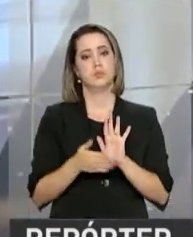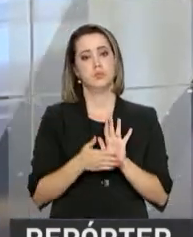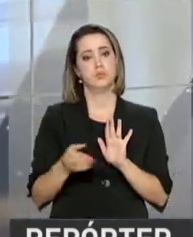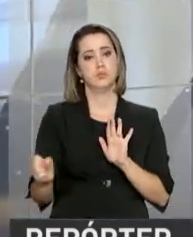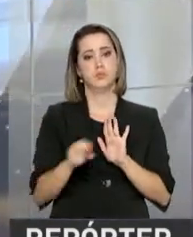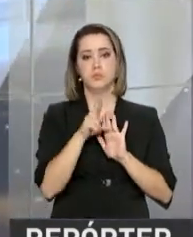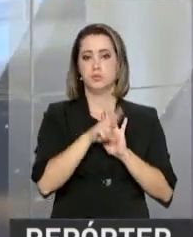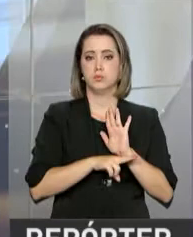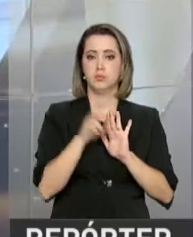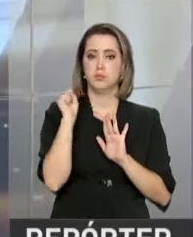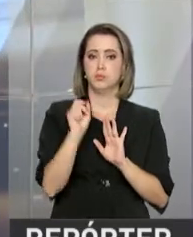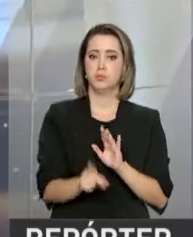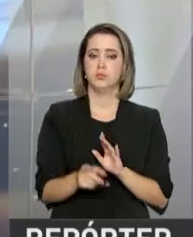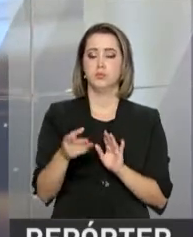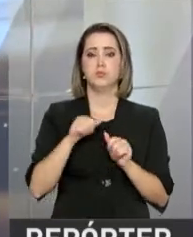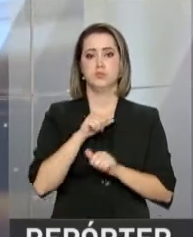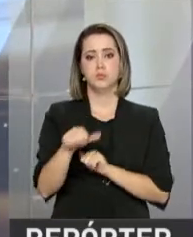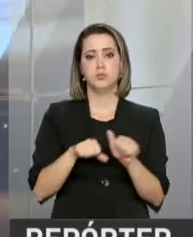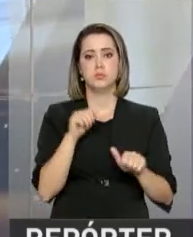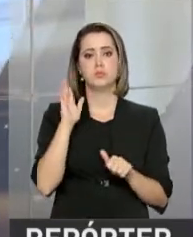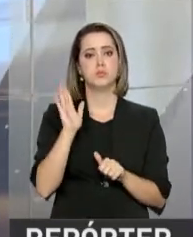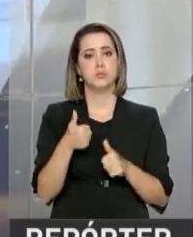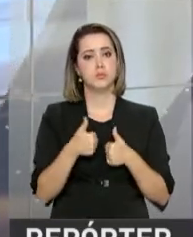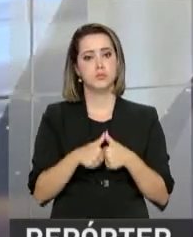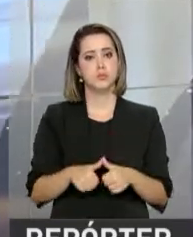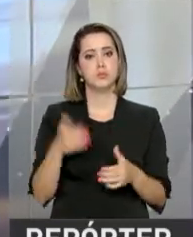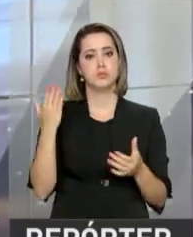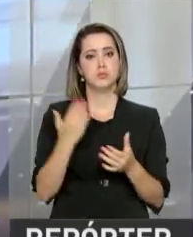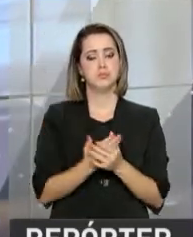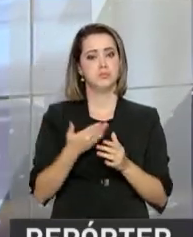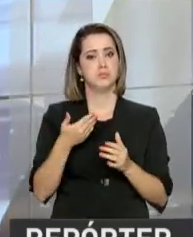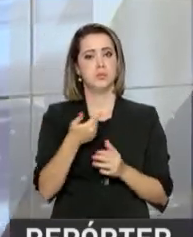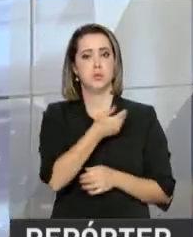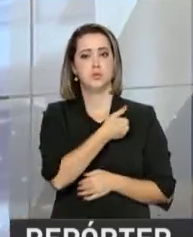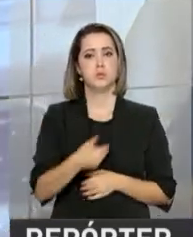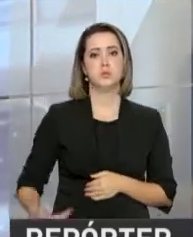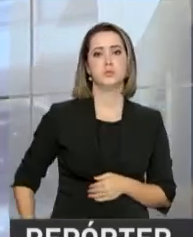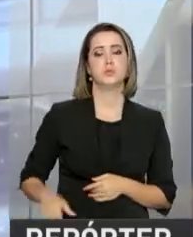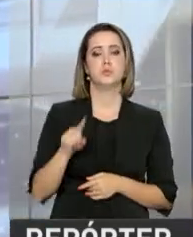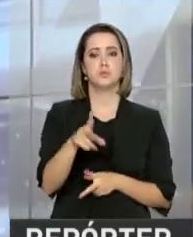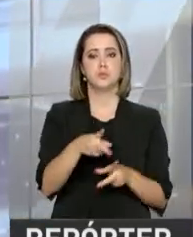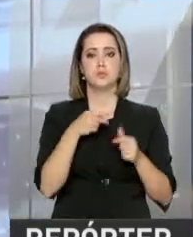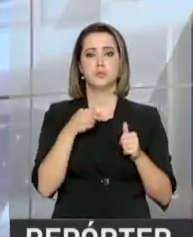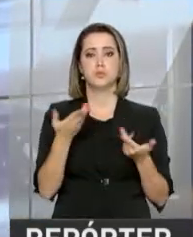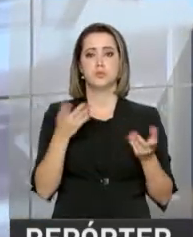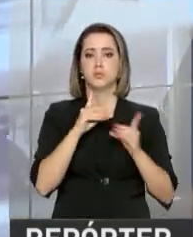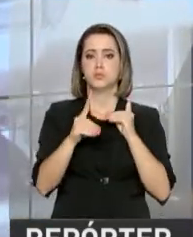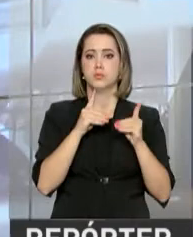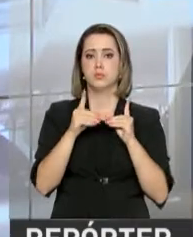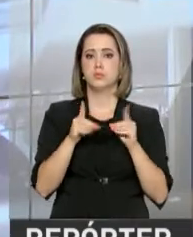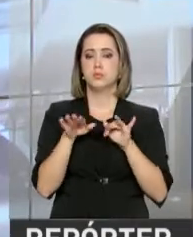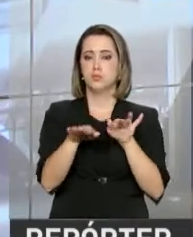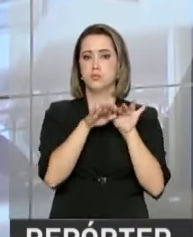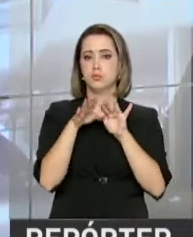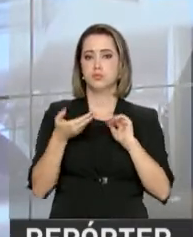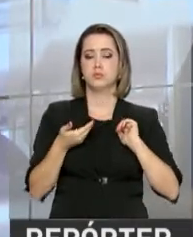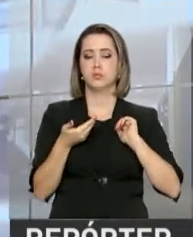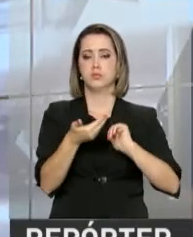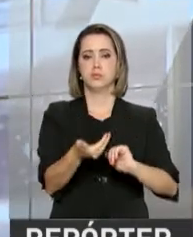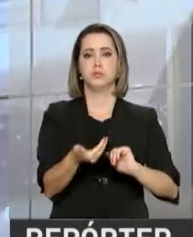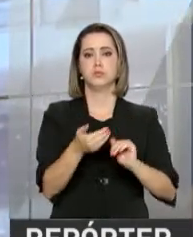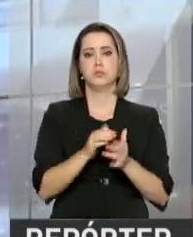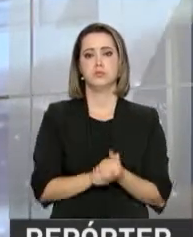de reforma da previdência as mudanças já estavam previstas pelo governo e fazem parte do debate democrático no